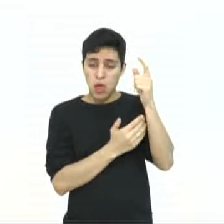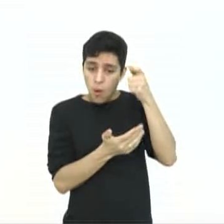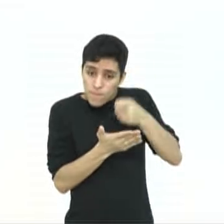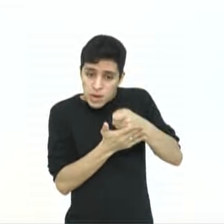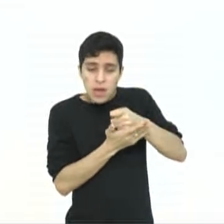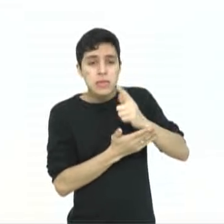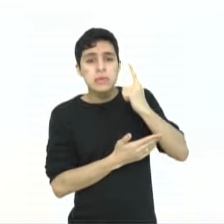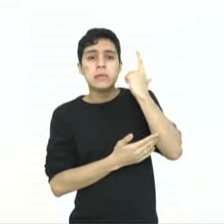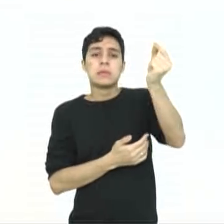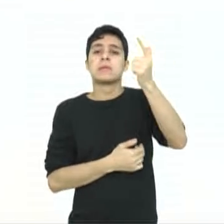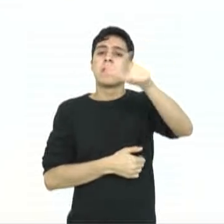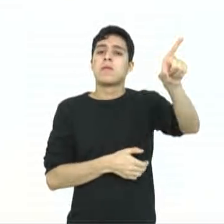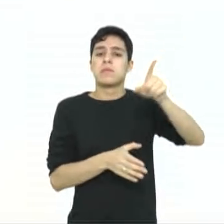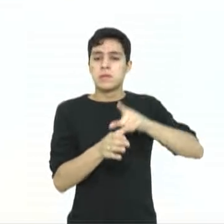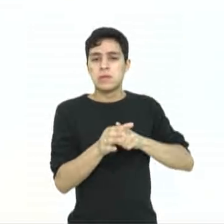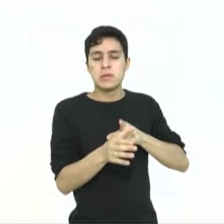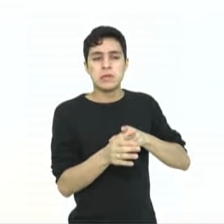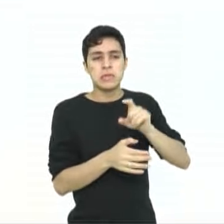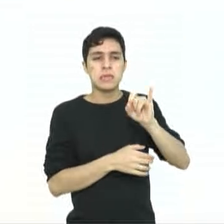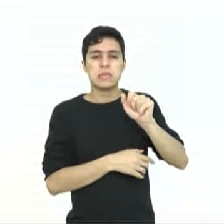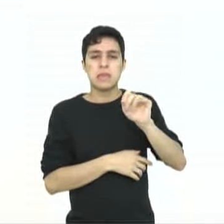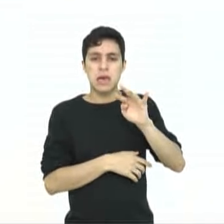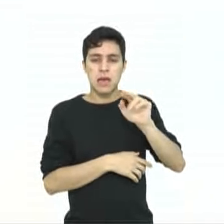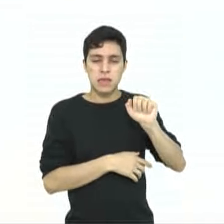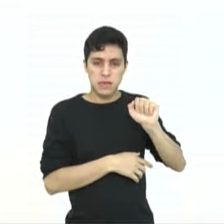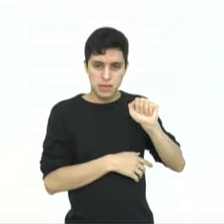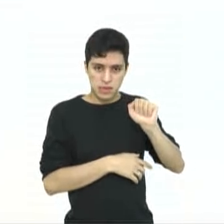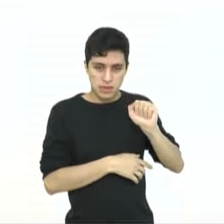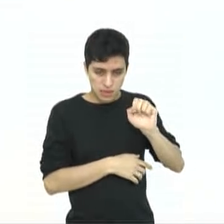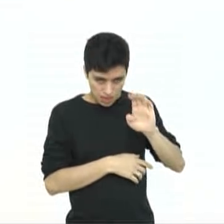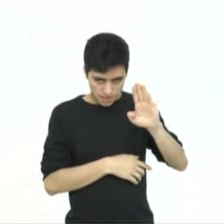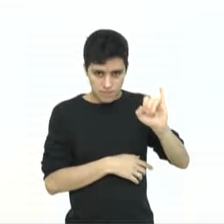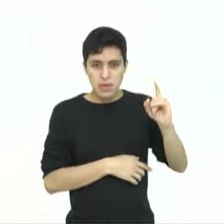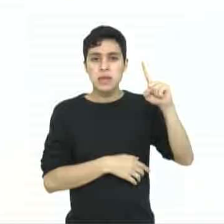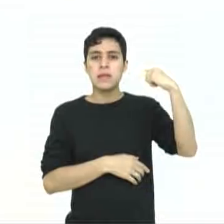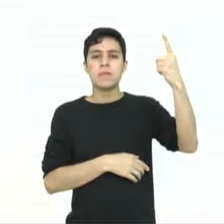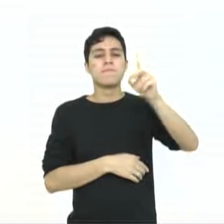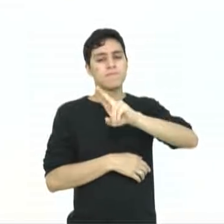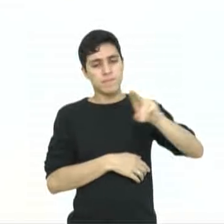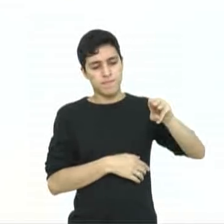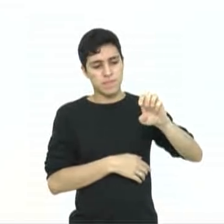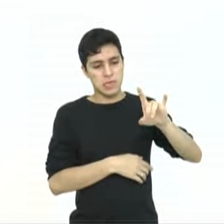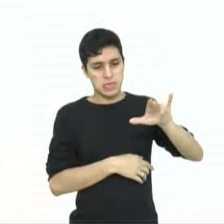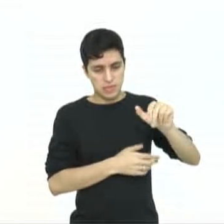1. Então, se você fizer as contas aí, se você me ajudar, vai dar o quê?